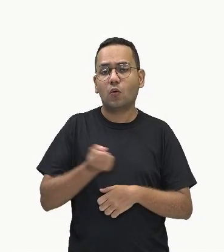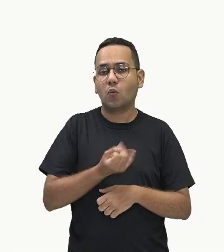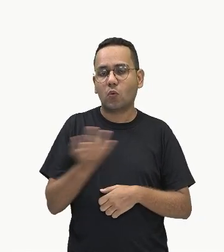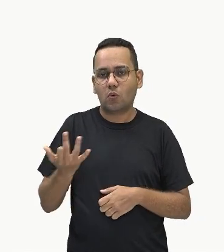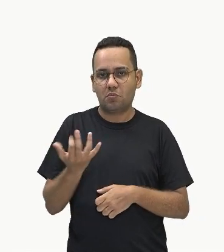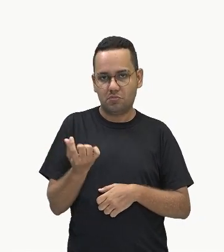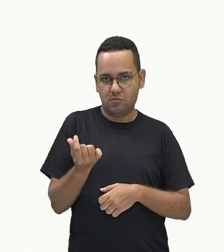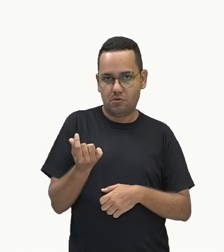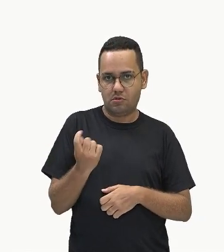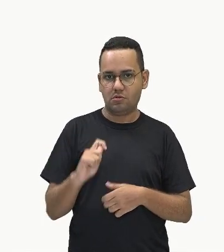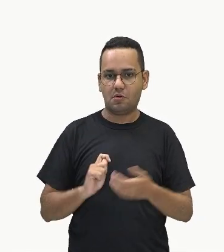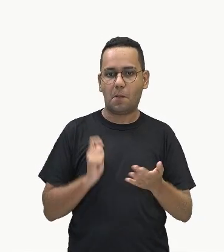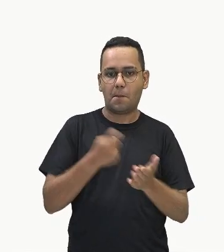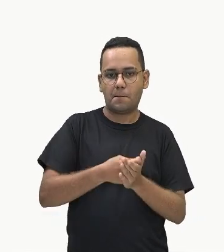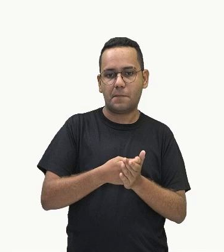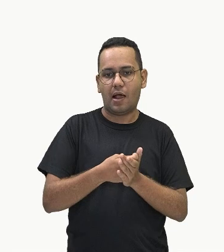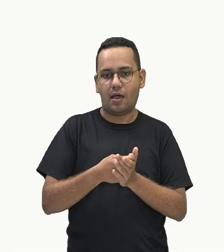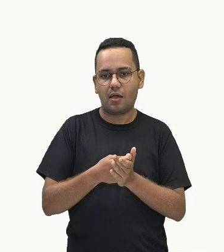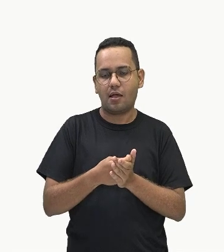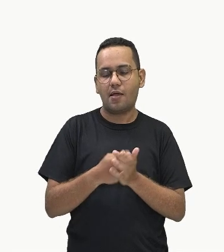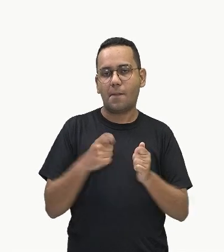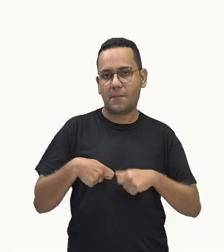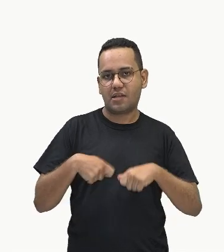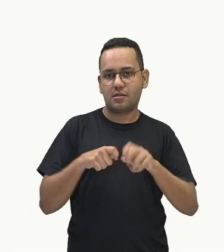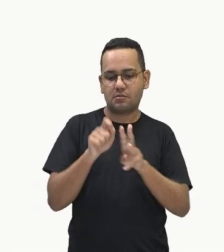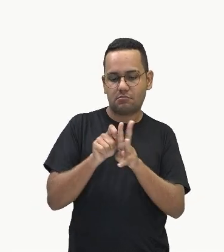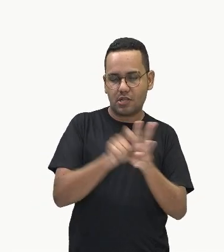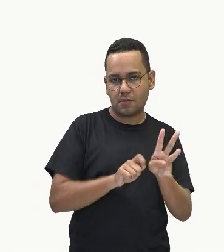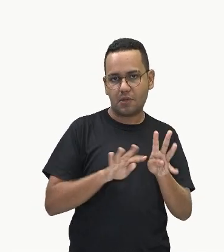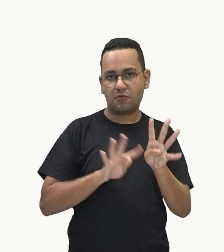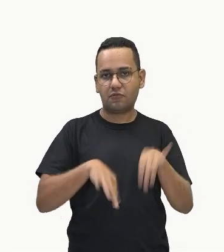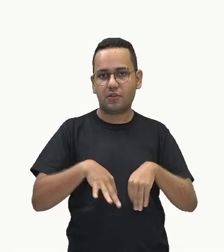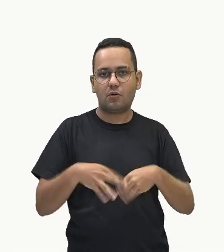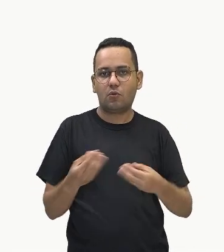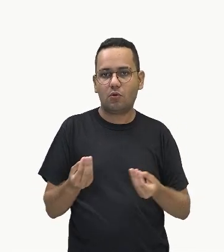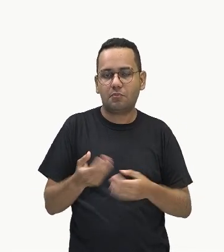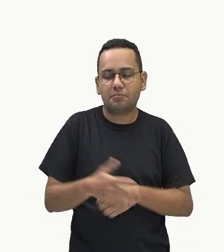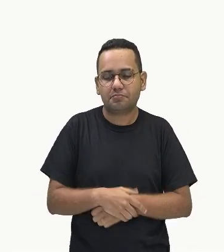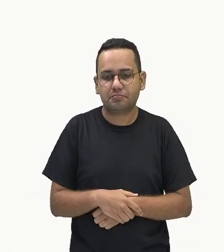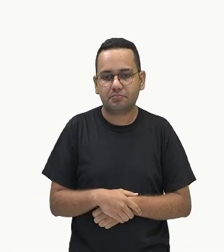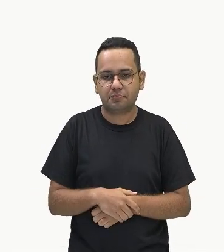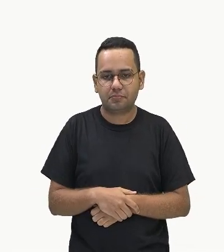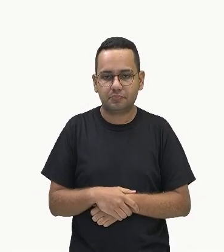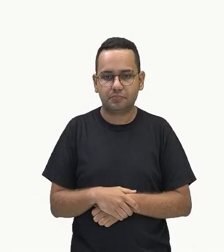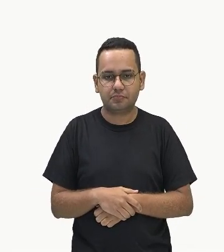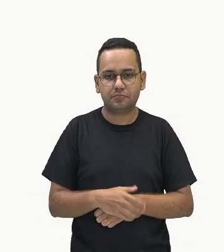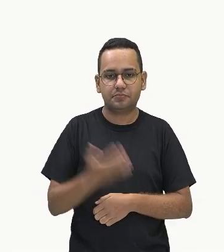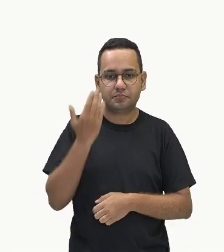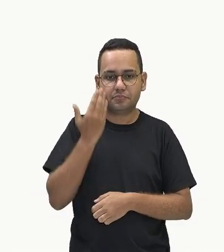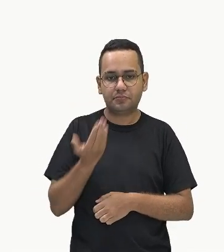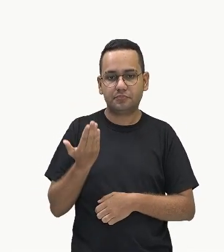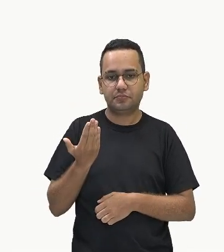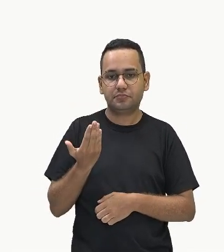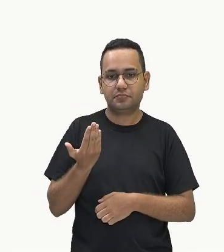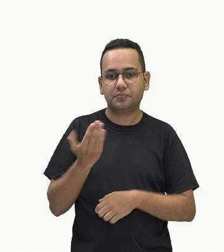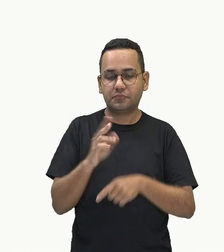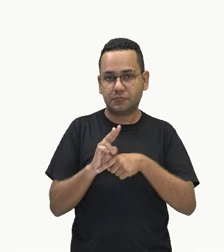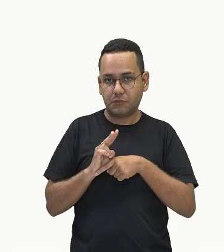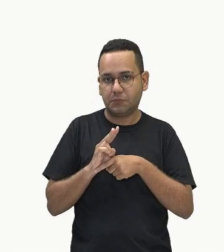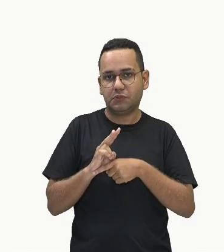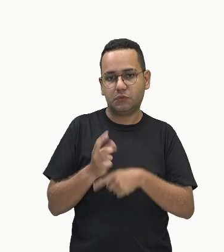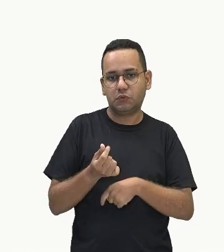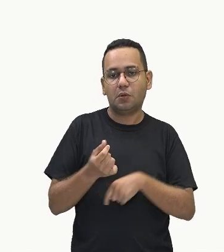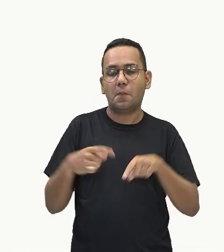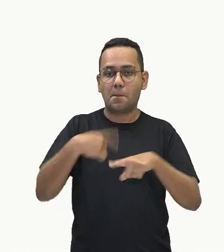pagar ao final dos 3 meses? Então, ao final dos 3 meses, o Miguel vai pagar os 27 mil, que foi emprestado pelo banco, mais os